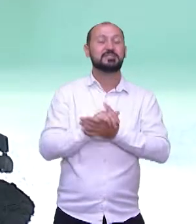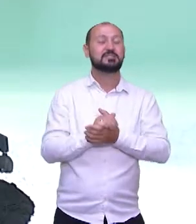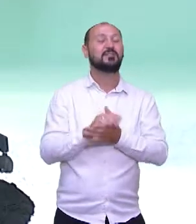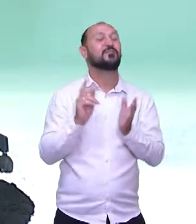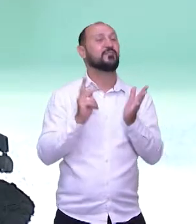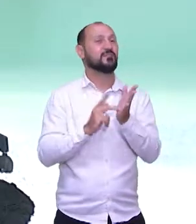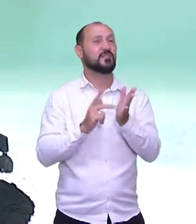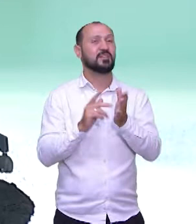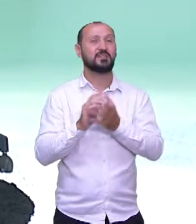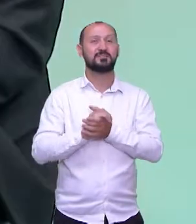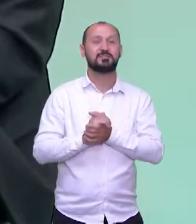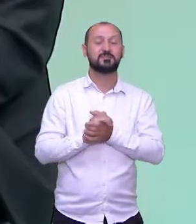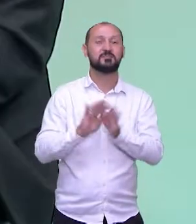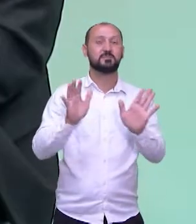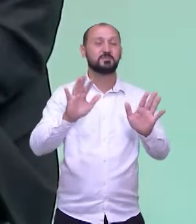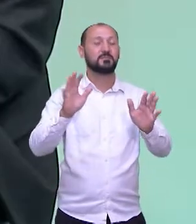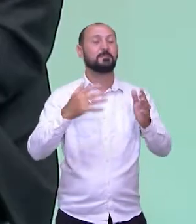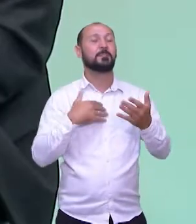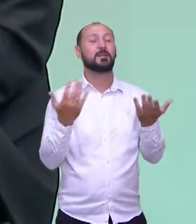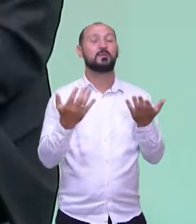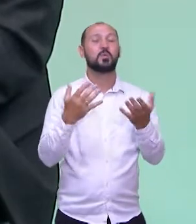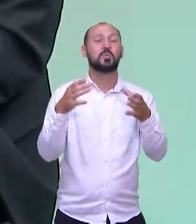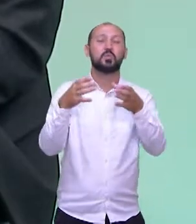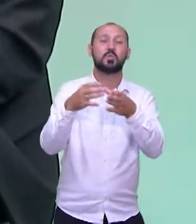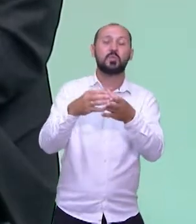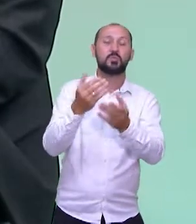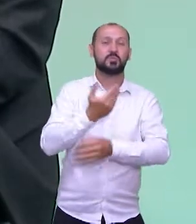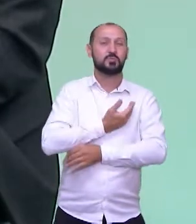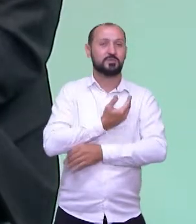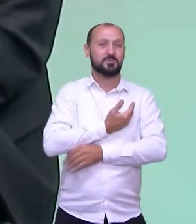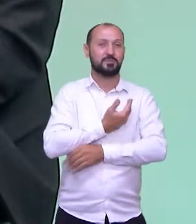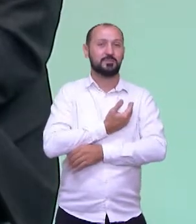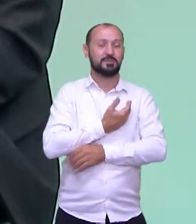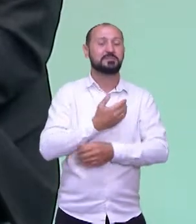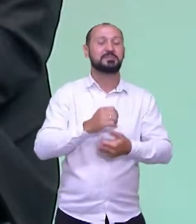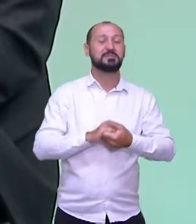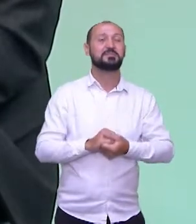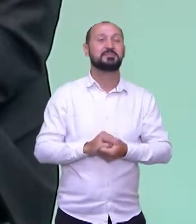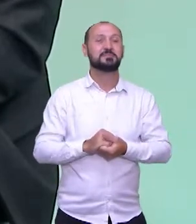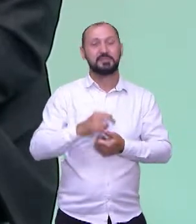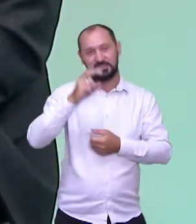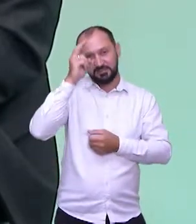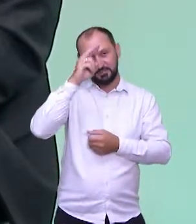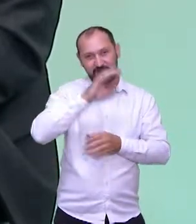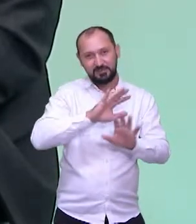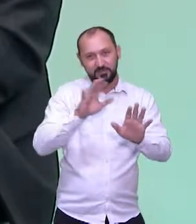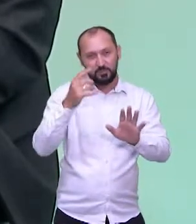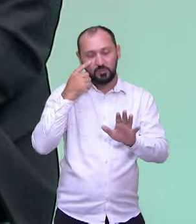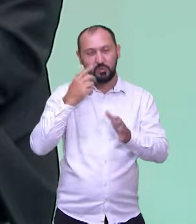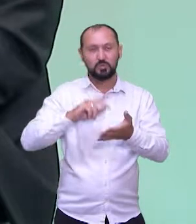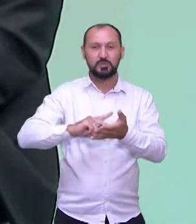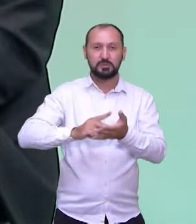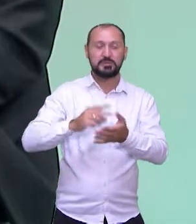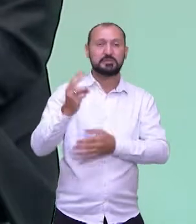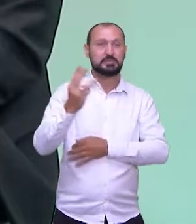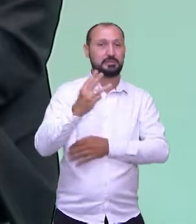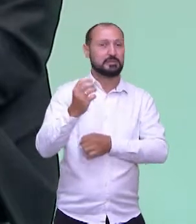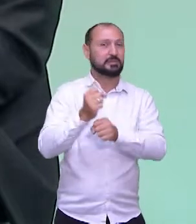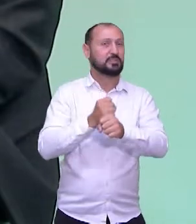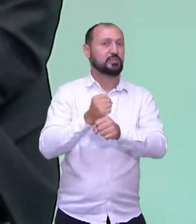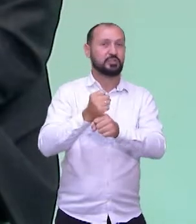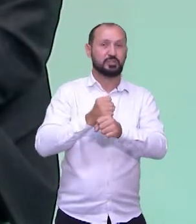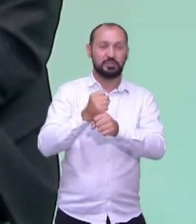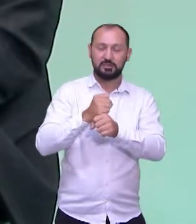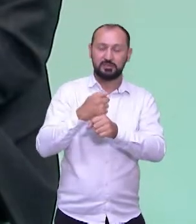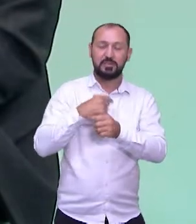É verdade. Mandar uma saudação para todos os colegas do Estado, comemorando nosso sindicato 33